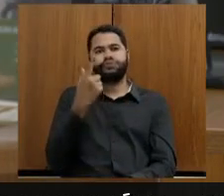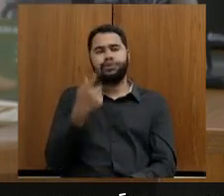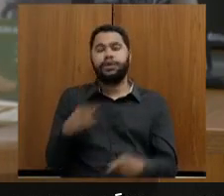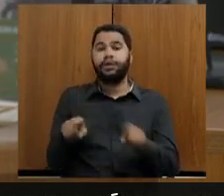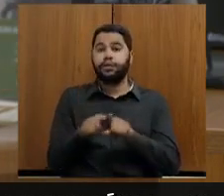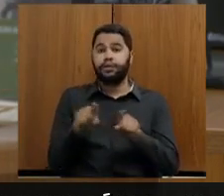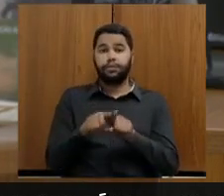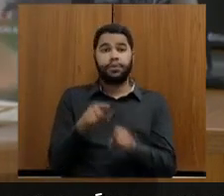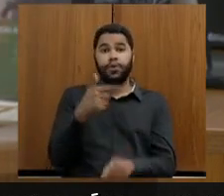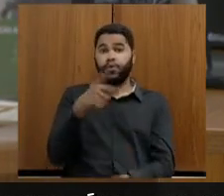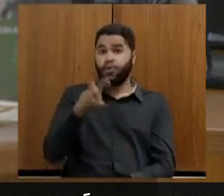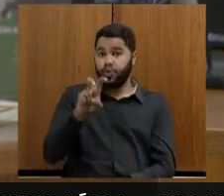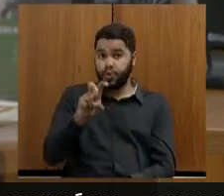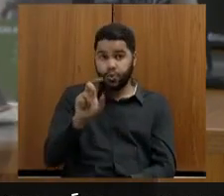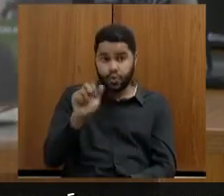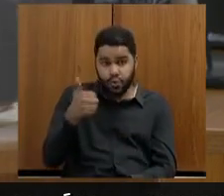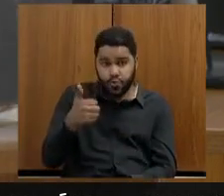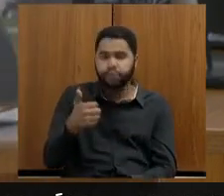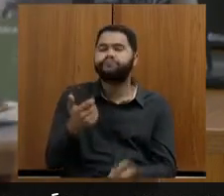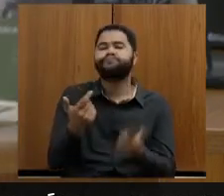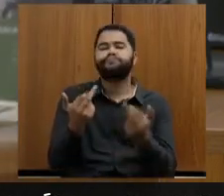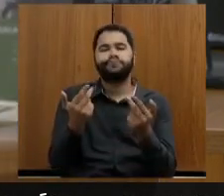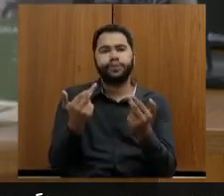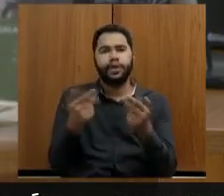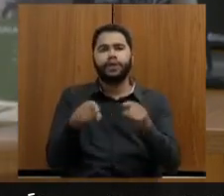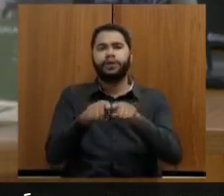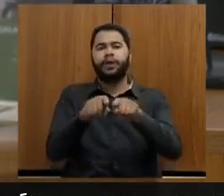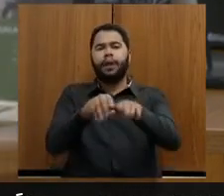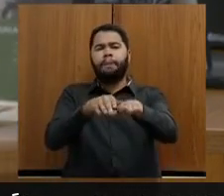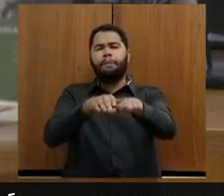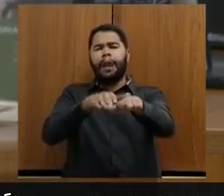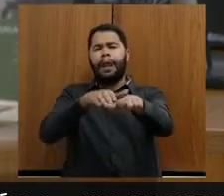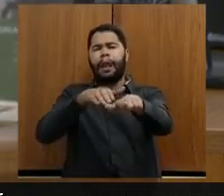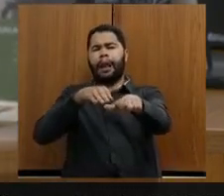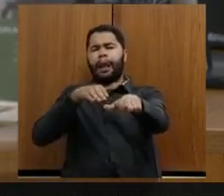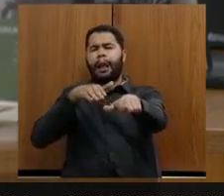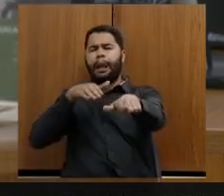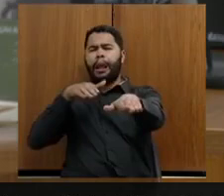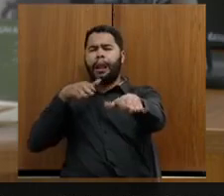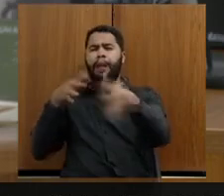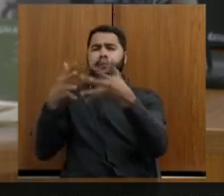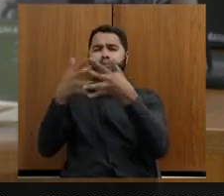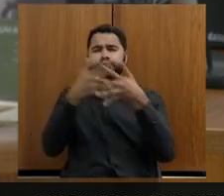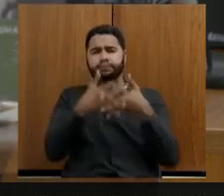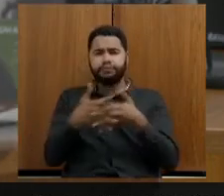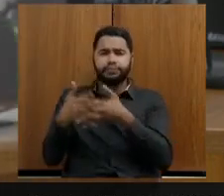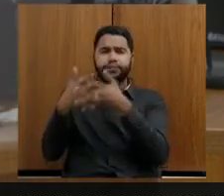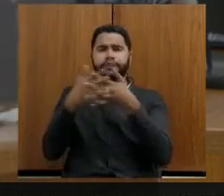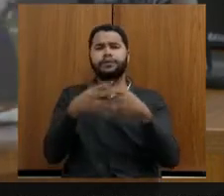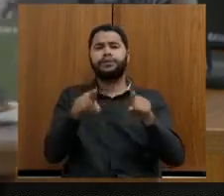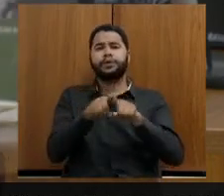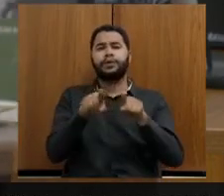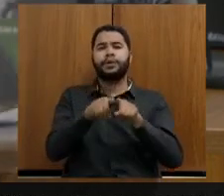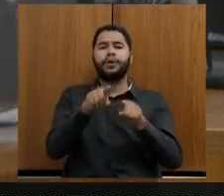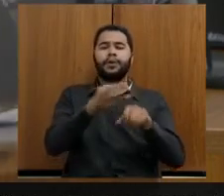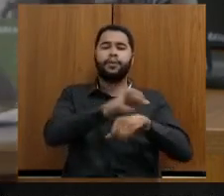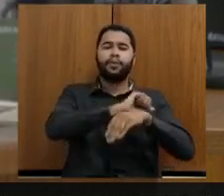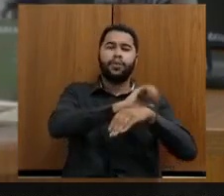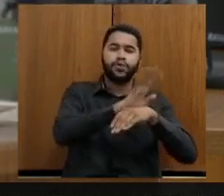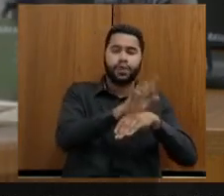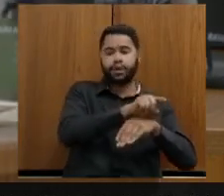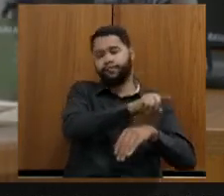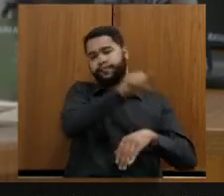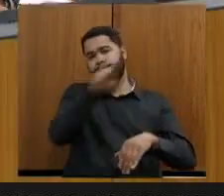25 um não é diferente a 251 é uma fila de carreta de Montes Claros passando por